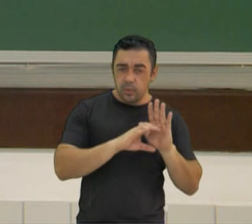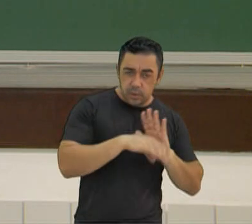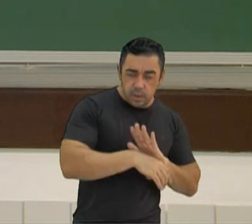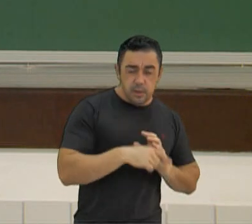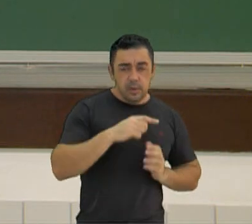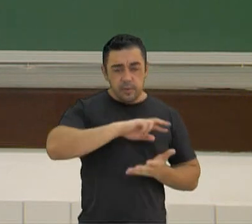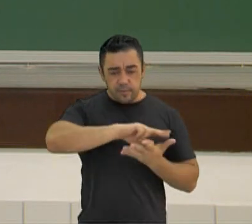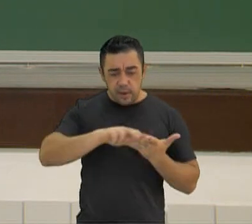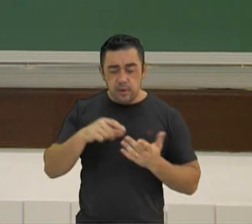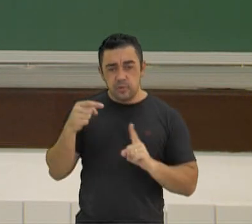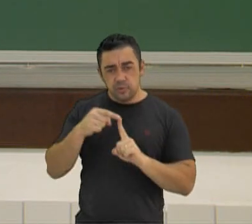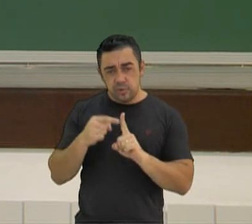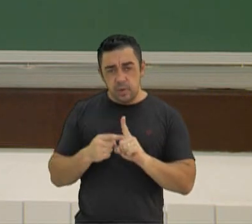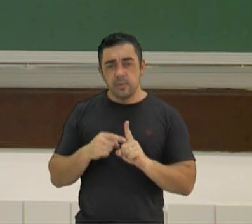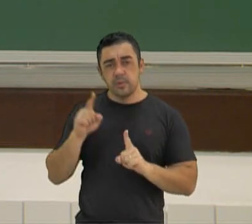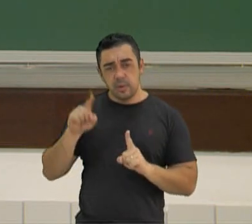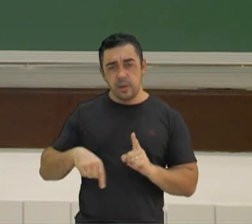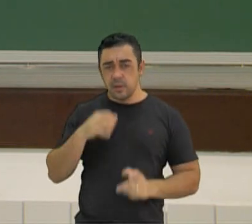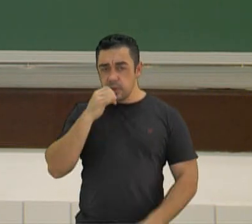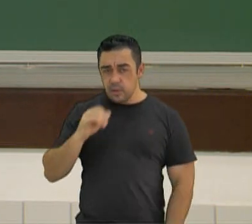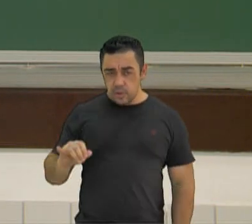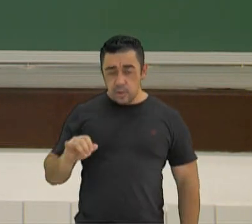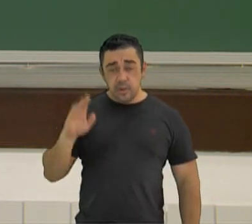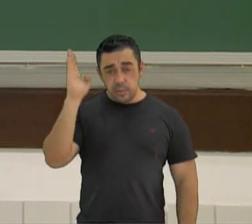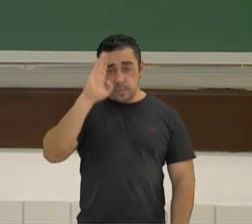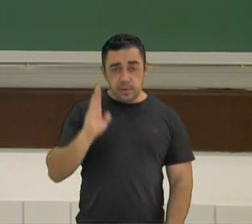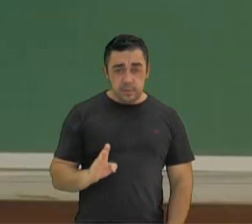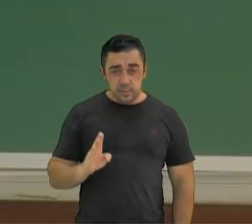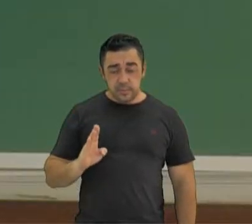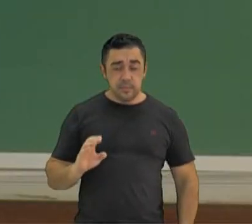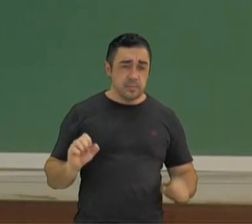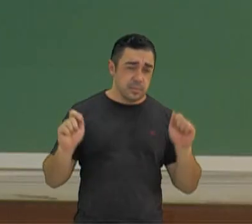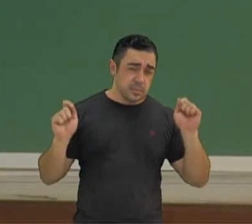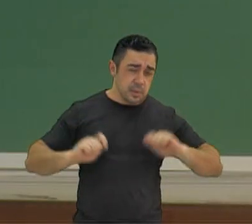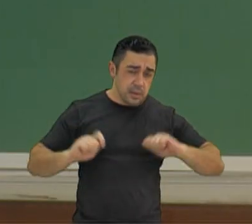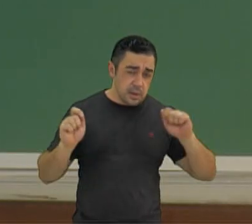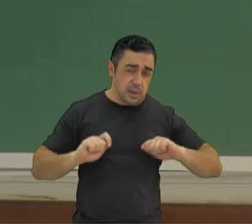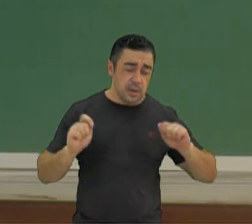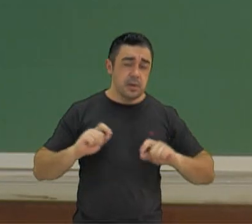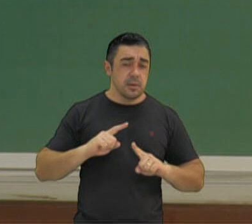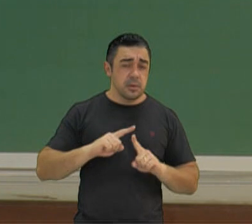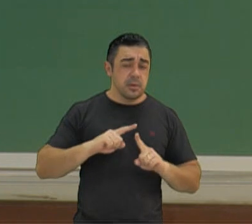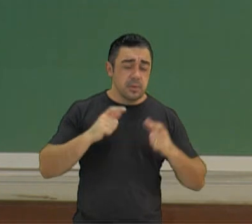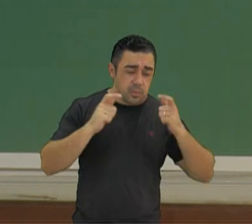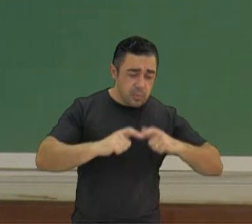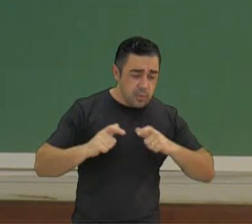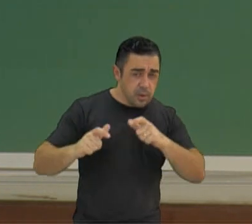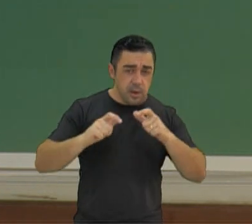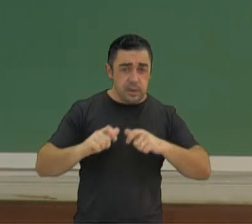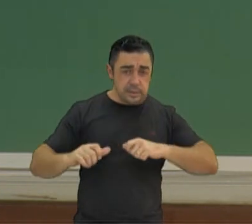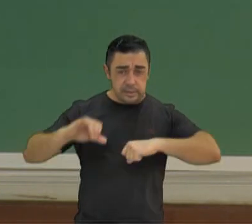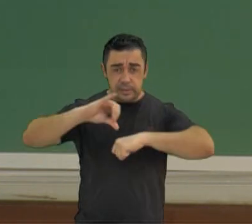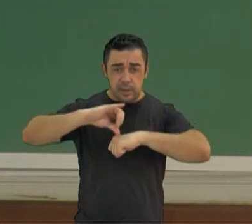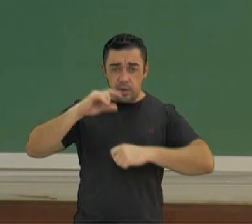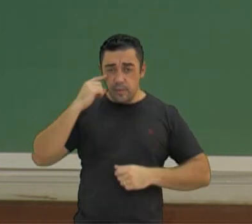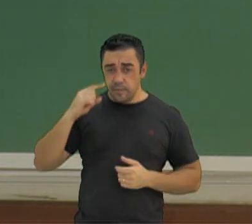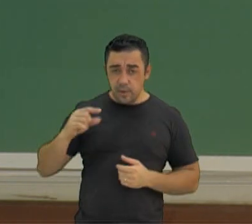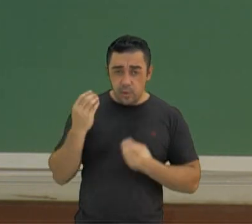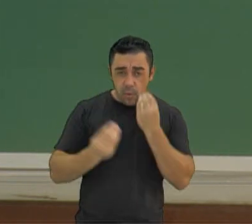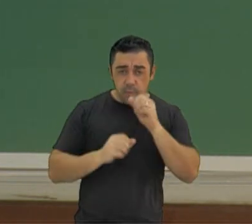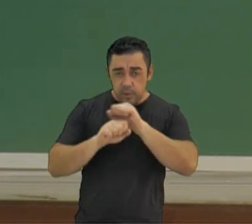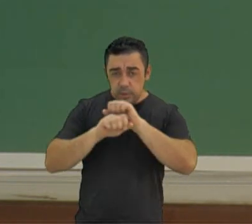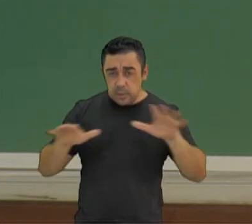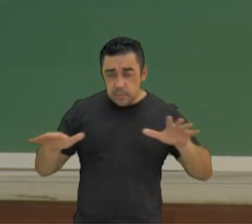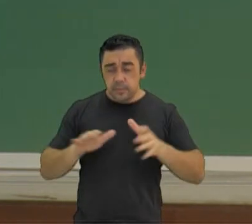das várias formas de utilização energética no Brasil. Potencializamos uma localização central de como se